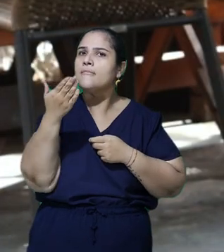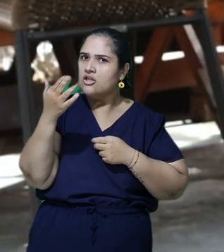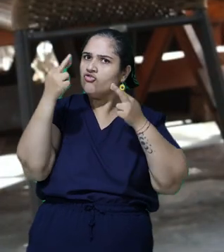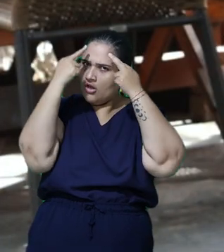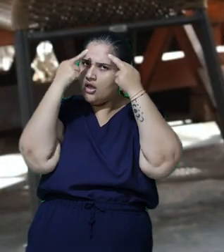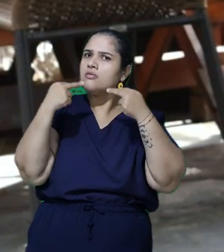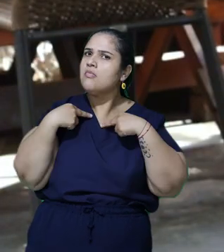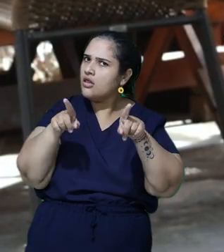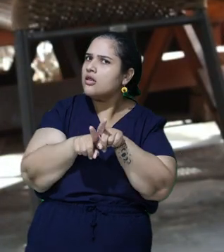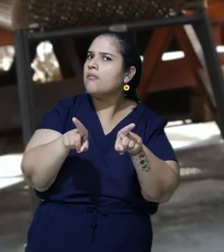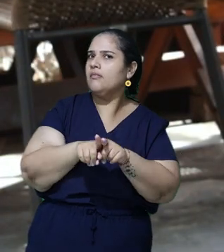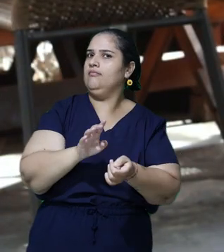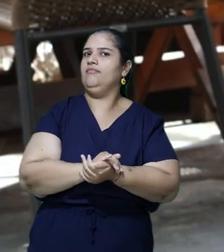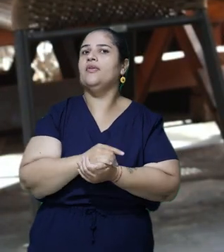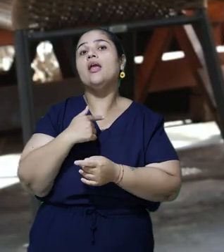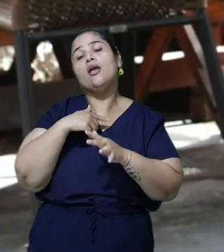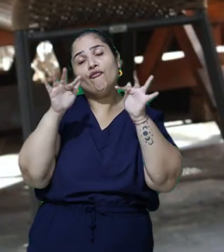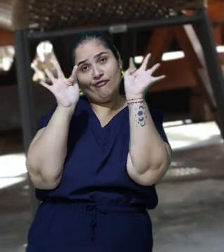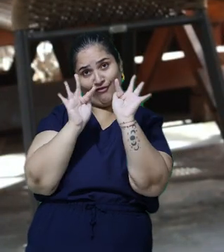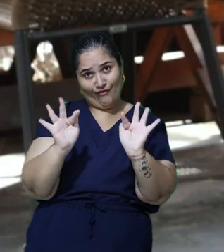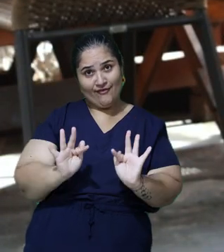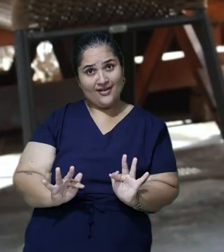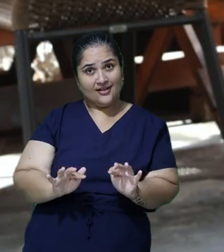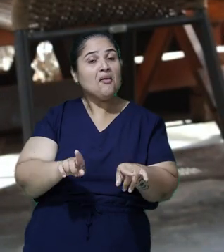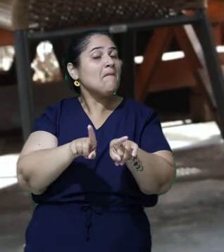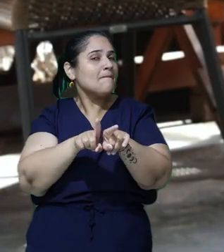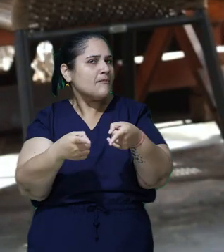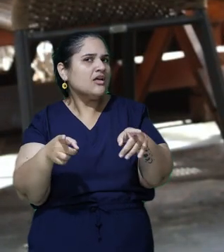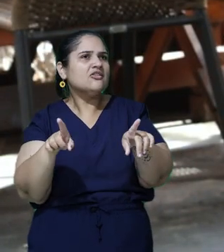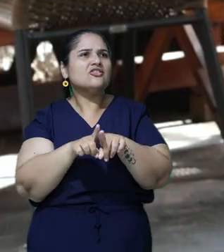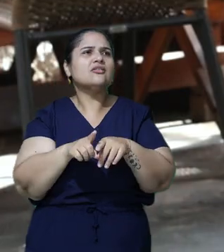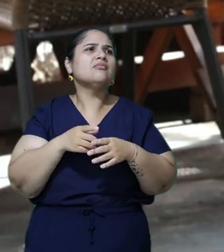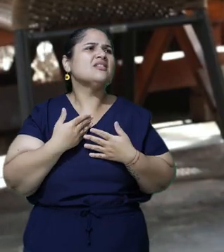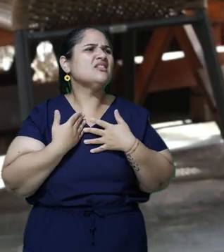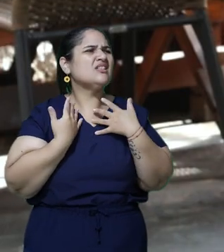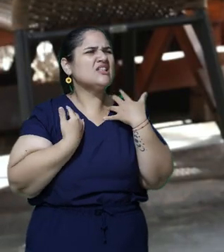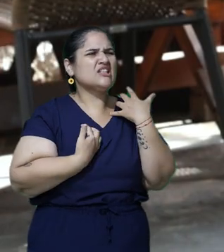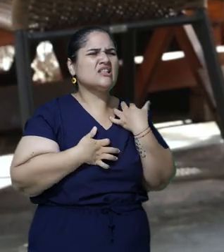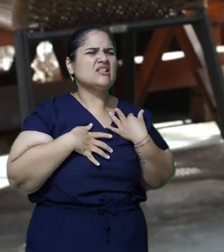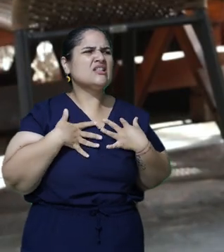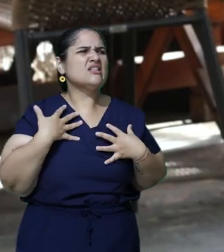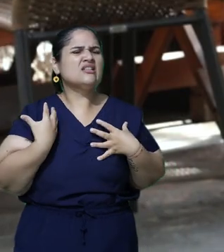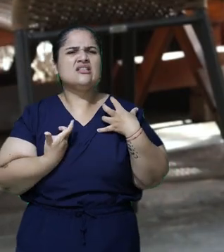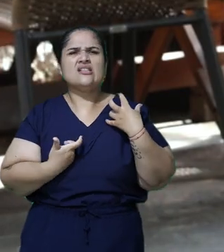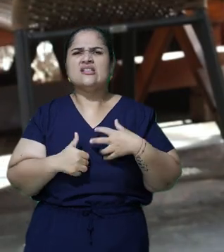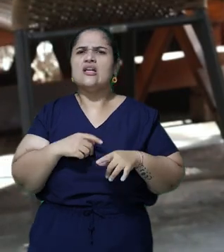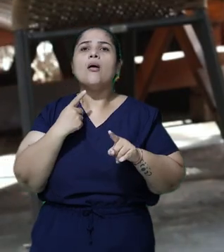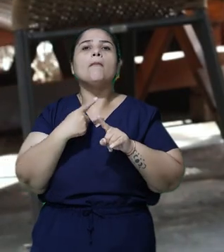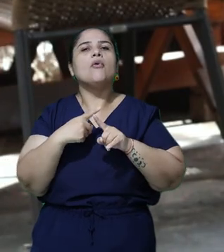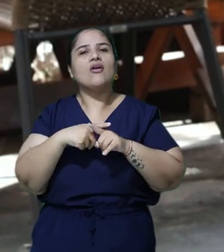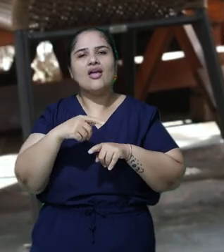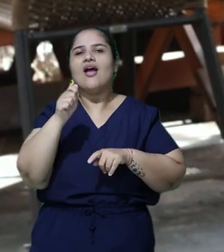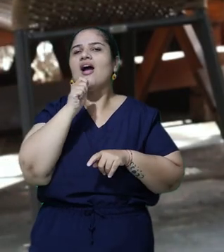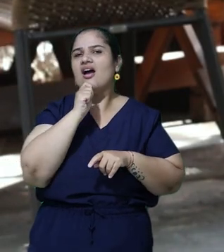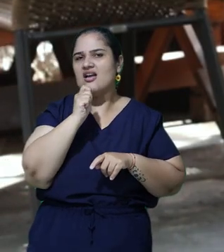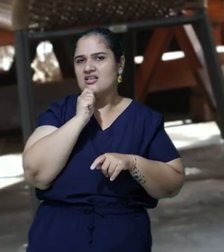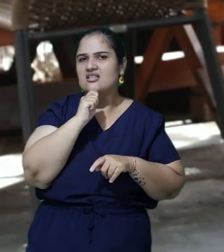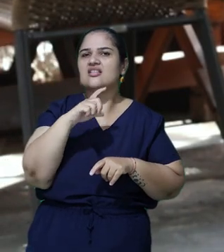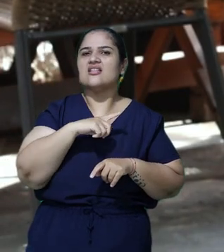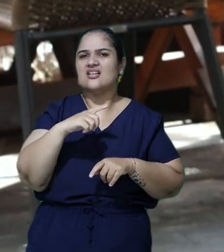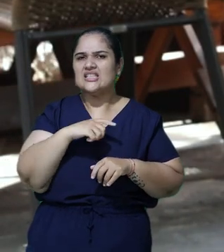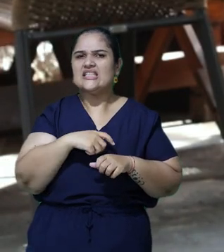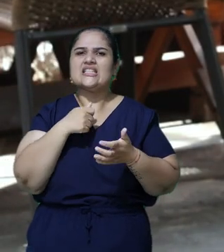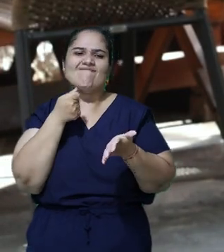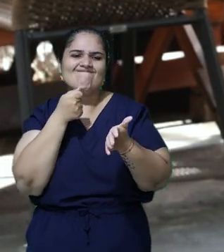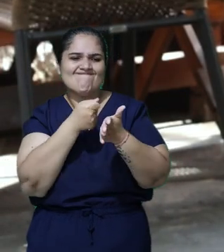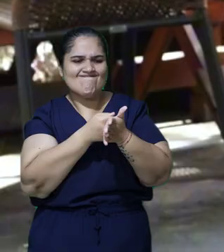Eu fico feliz, ao mesmo tempo meio conflitada, porque ainda existe muita resistência por parte das pessoas,